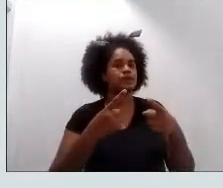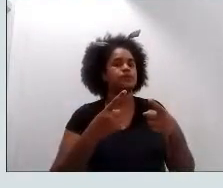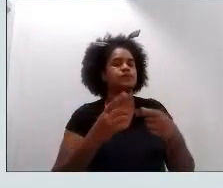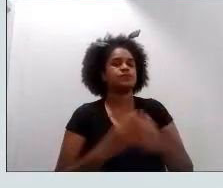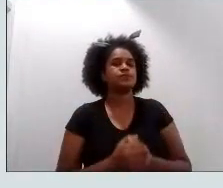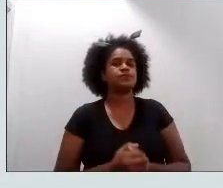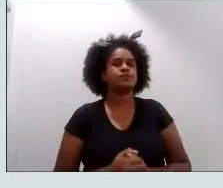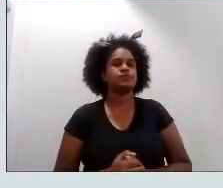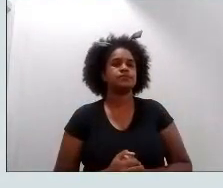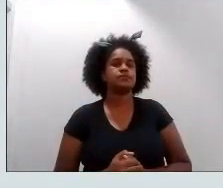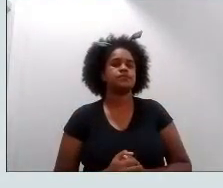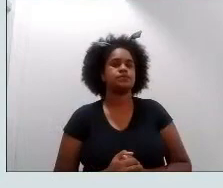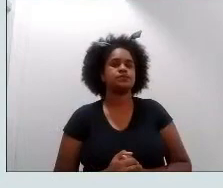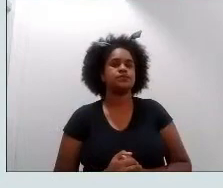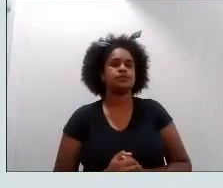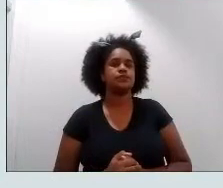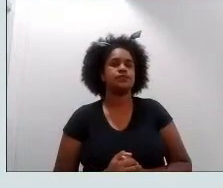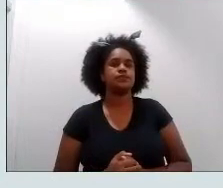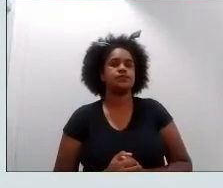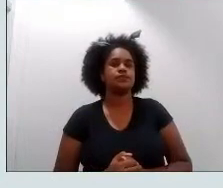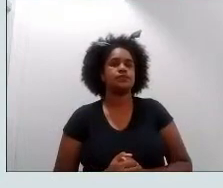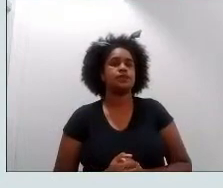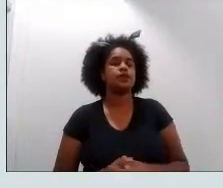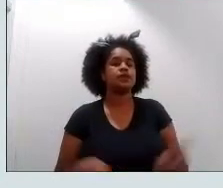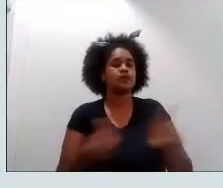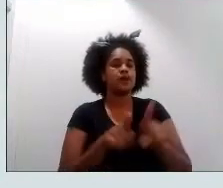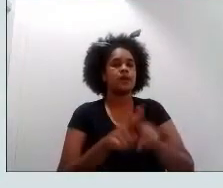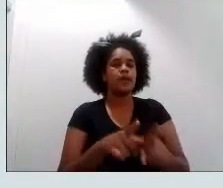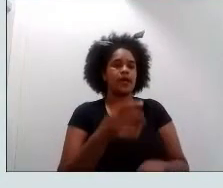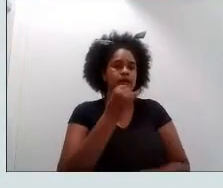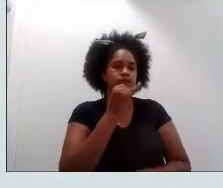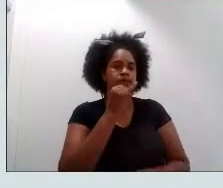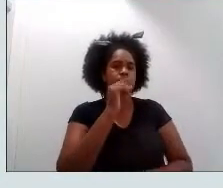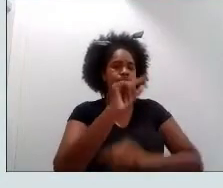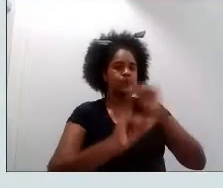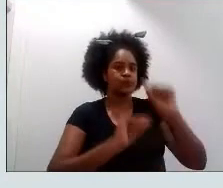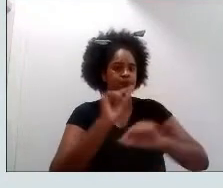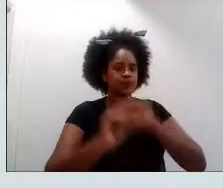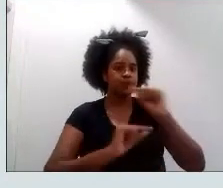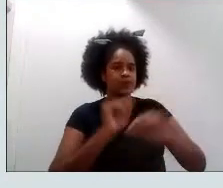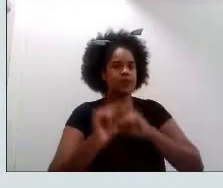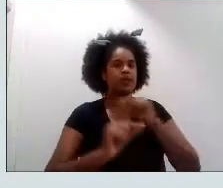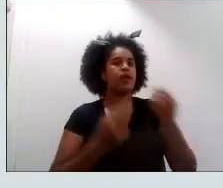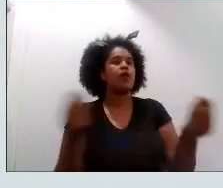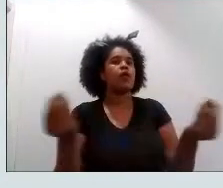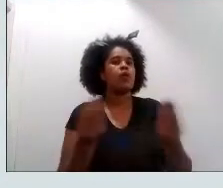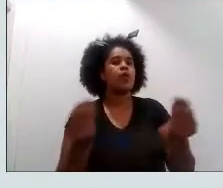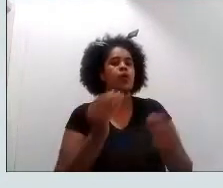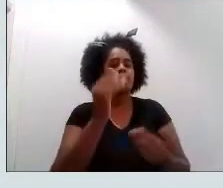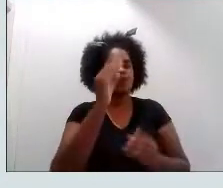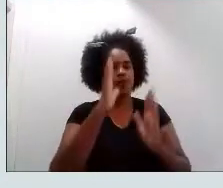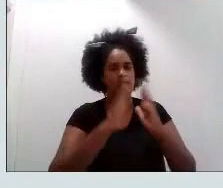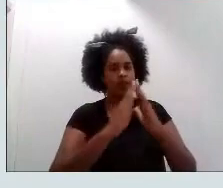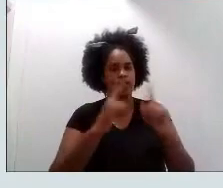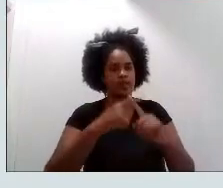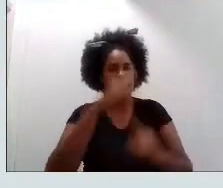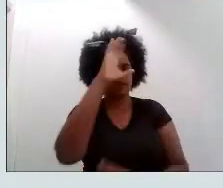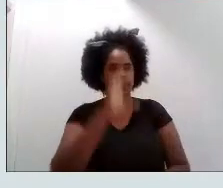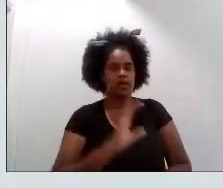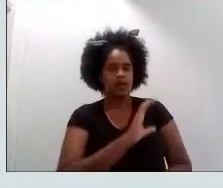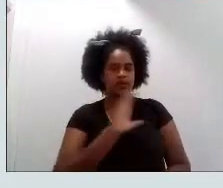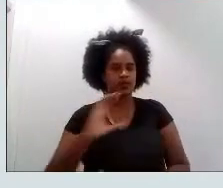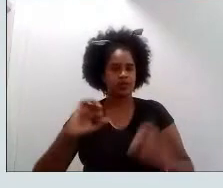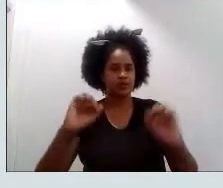linha, e aí a gente tem um exemplo, uma foto que mostra um pouco dessa atuação da igreja nesses interesses